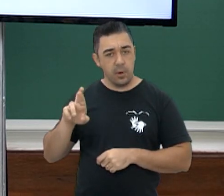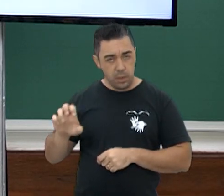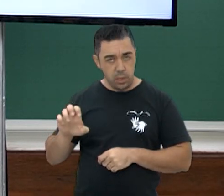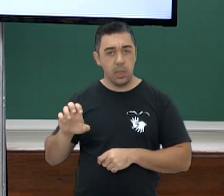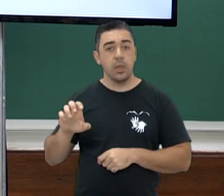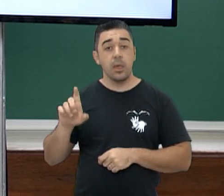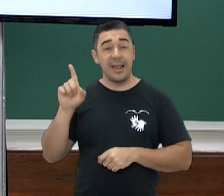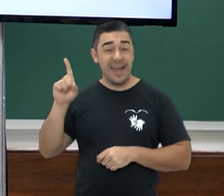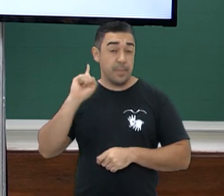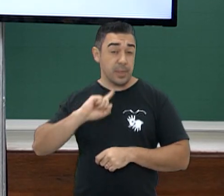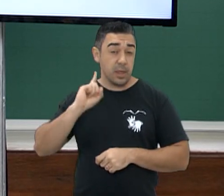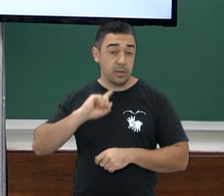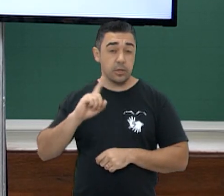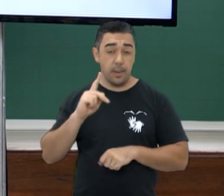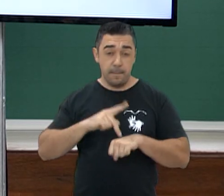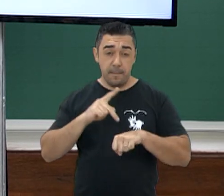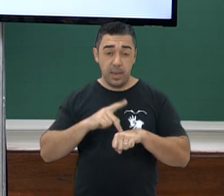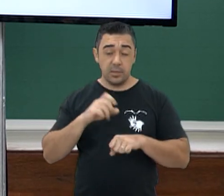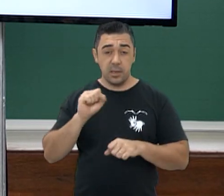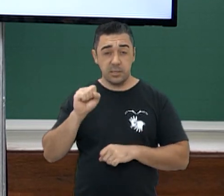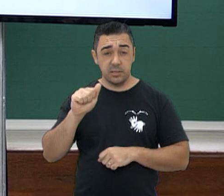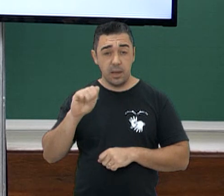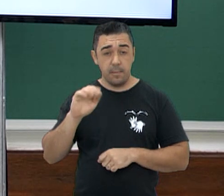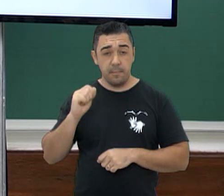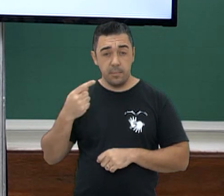Gerais utilizou muito a pedra-sabão.